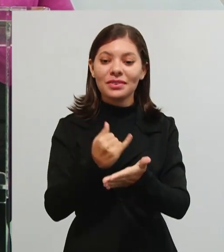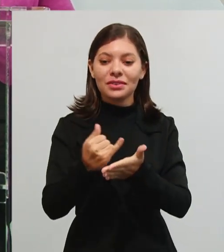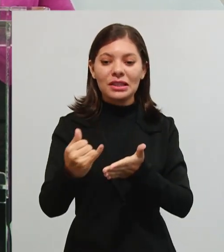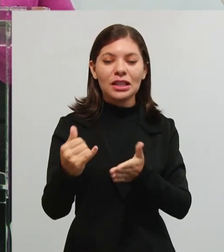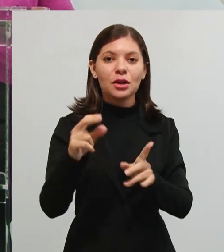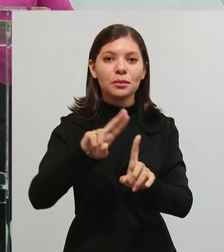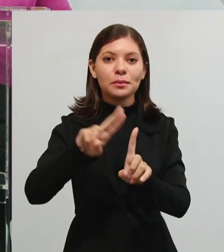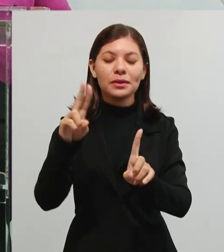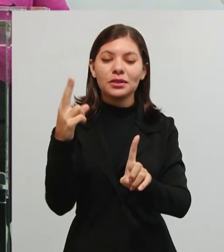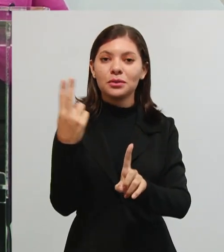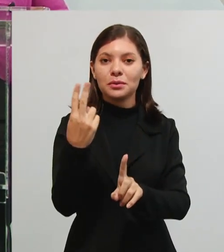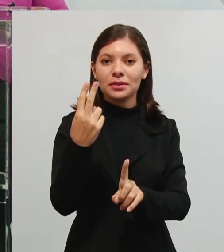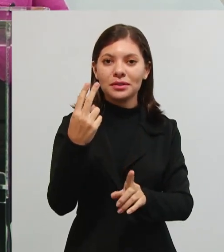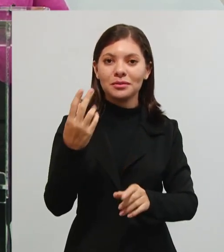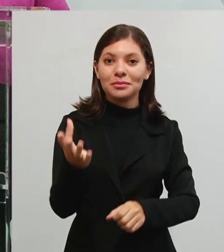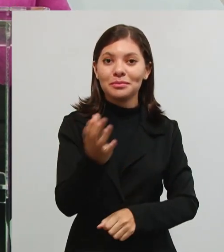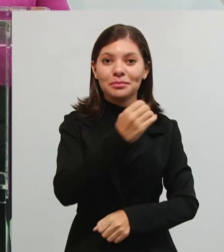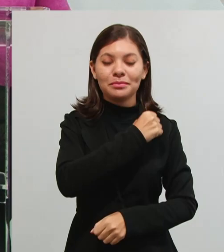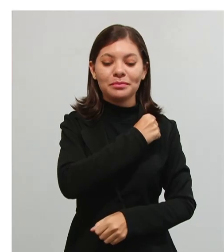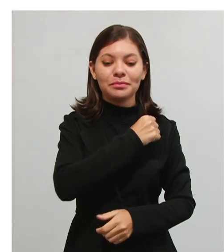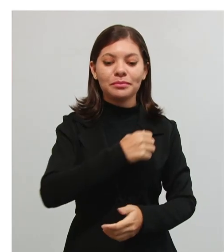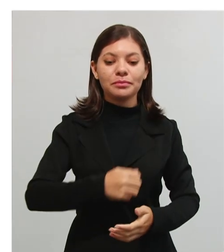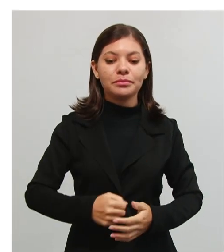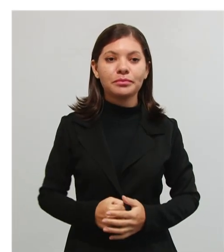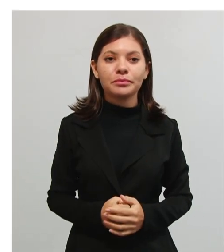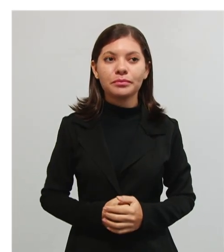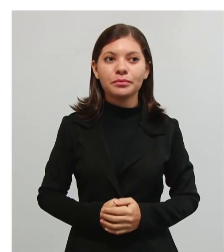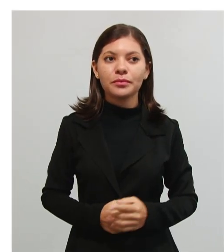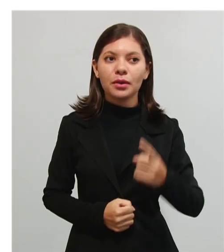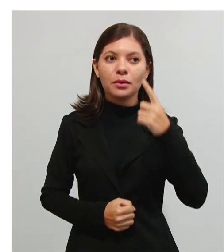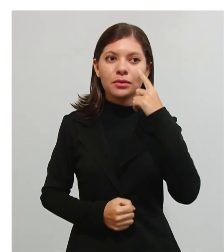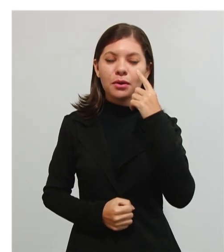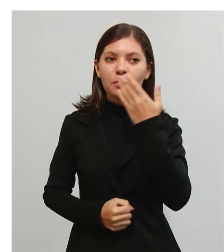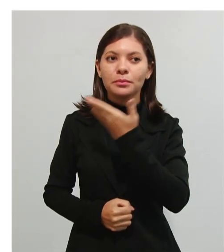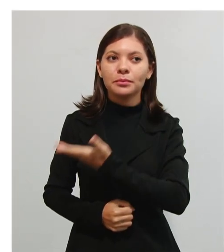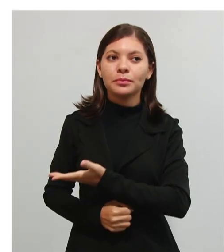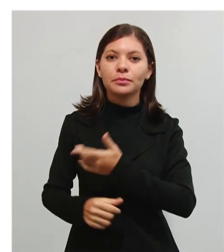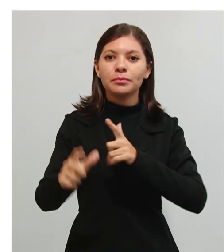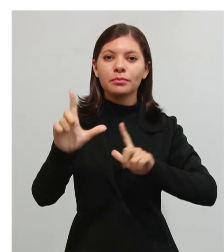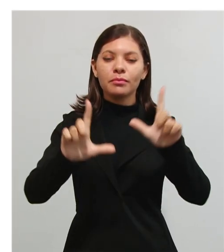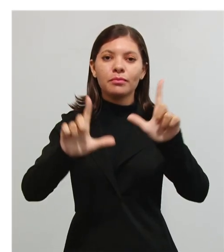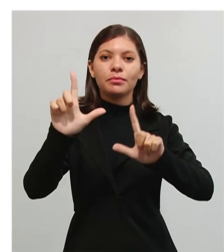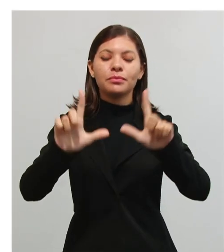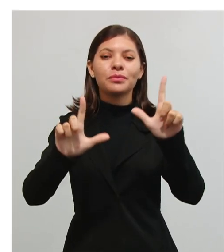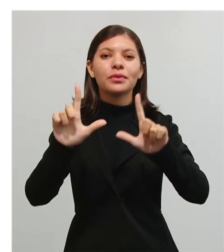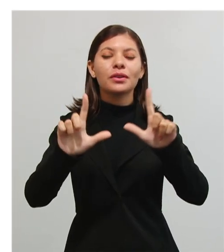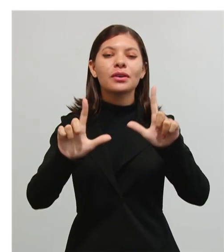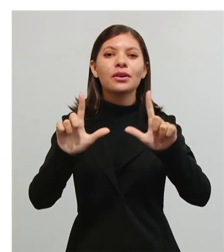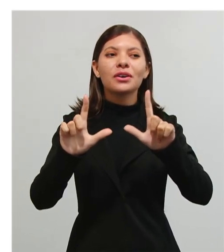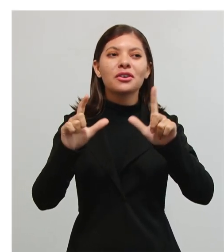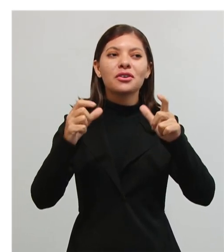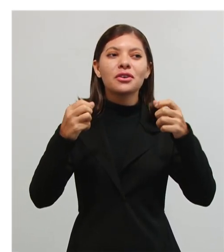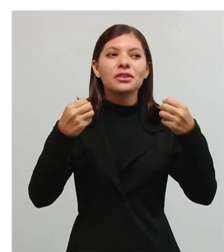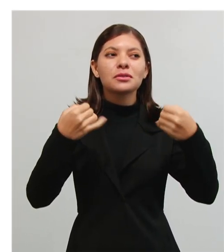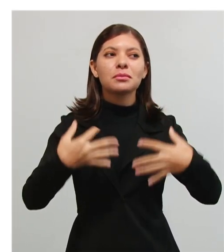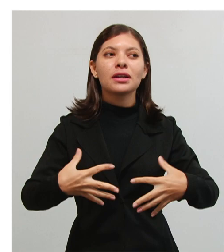nossa unidade 2? Vamos lá? Olha só, pessoal, nós então hoje vamos falar